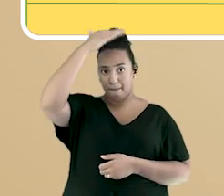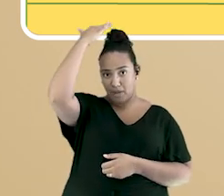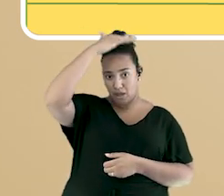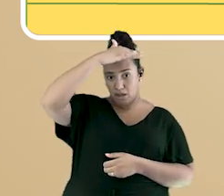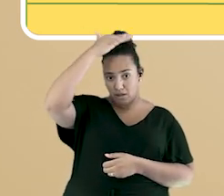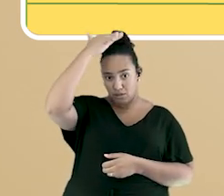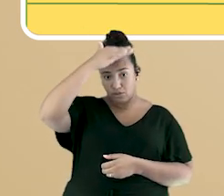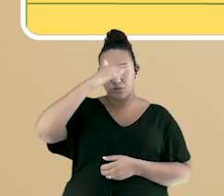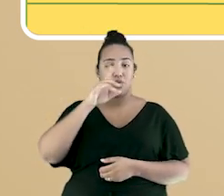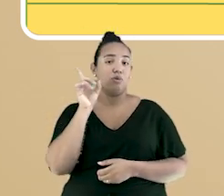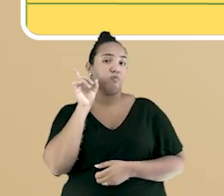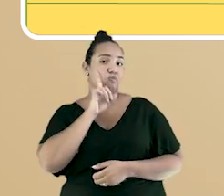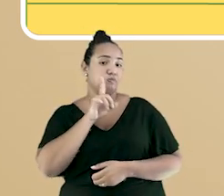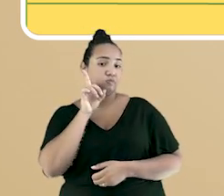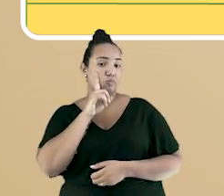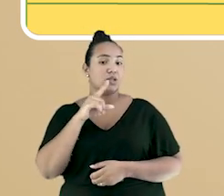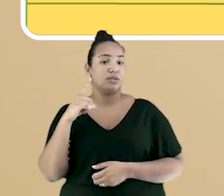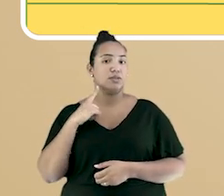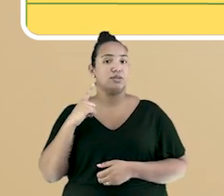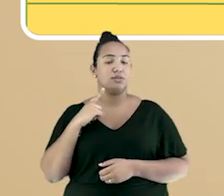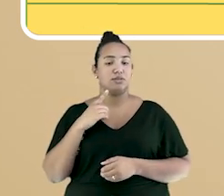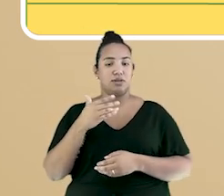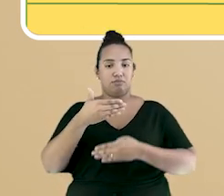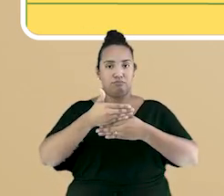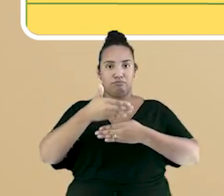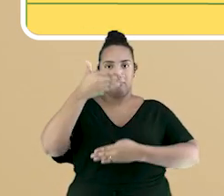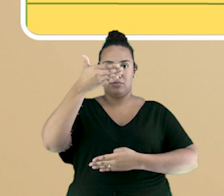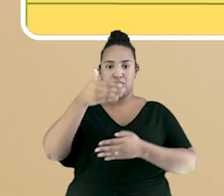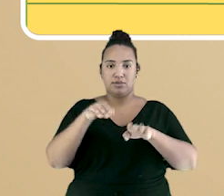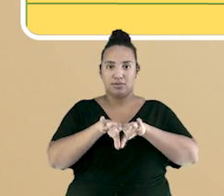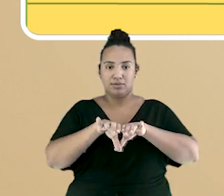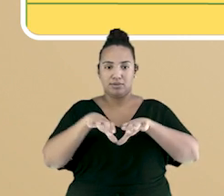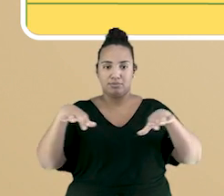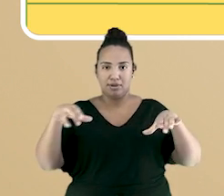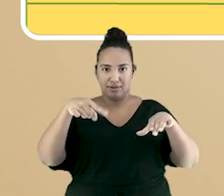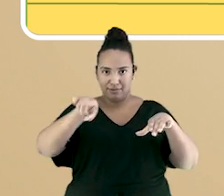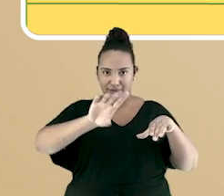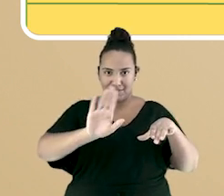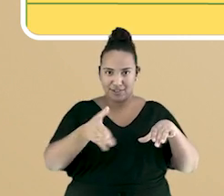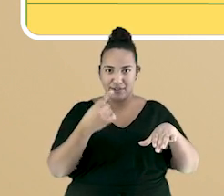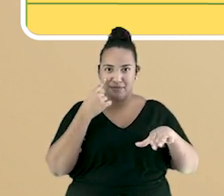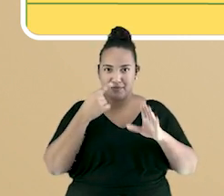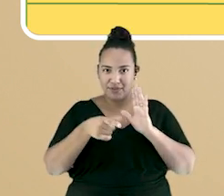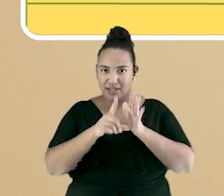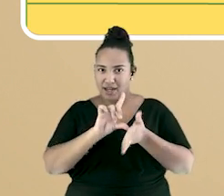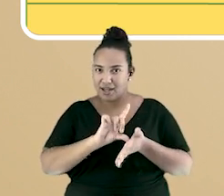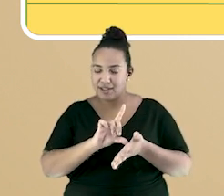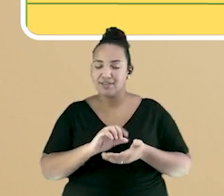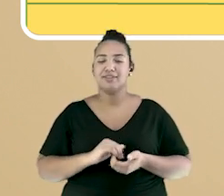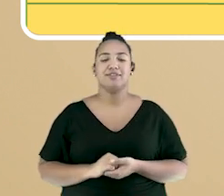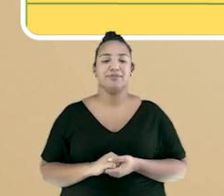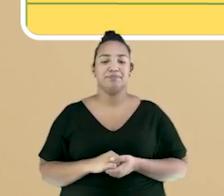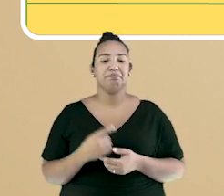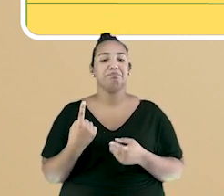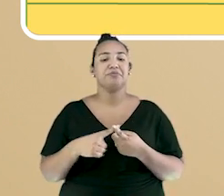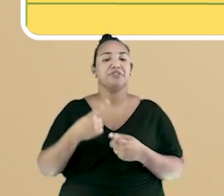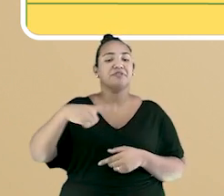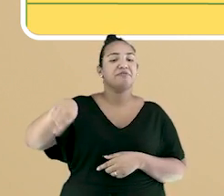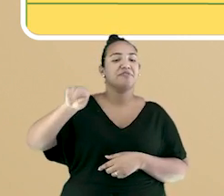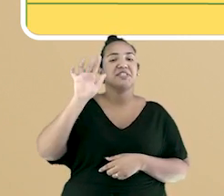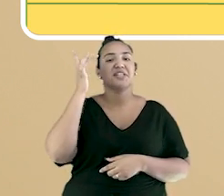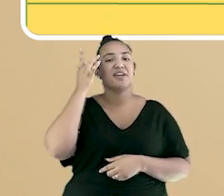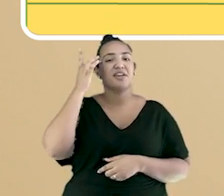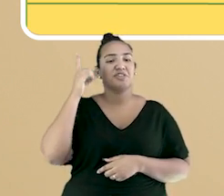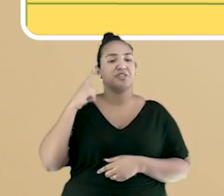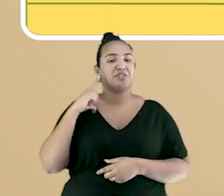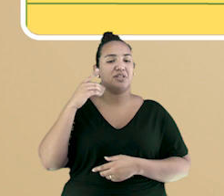é a fronteira entre México e Estados Unidos. Você já ouviu falar sobre essa fronteira? Por